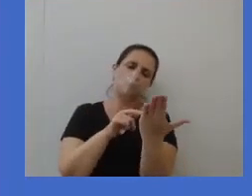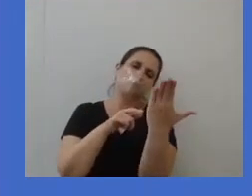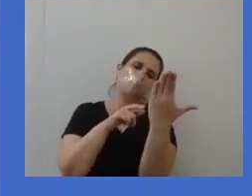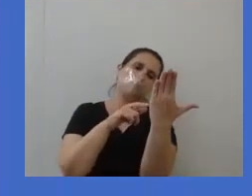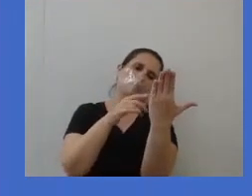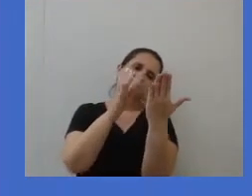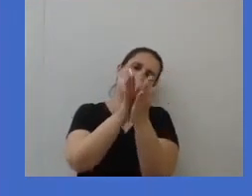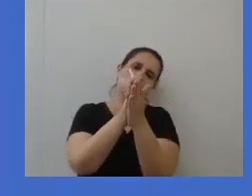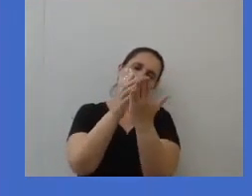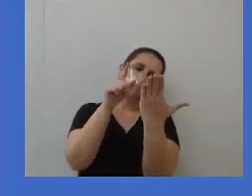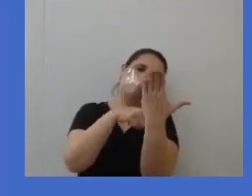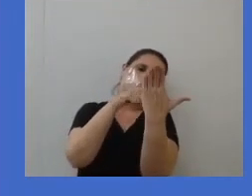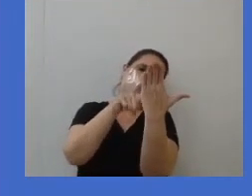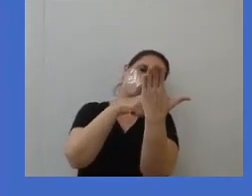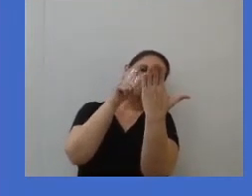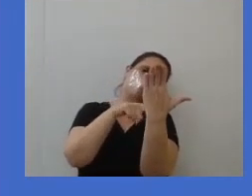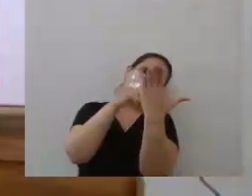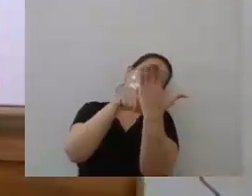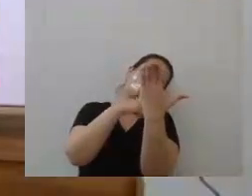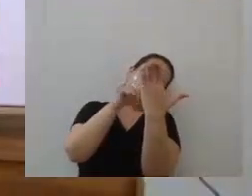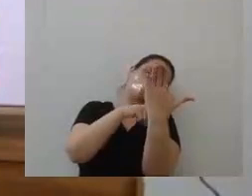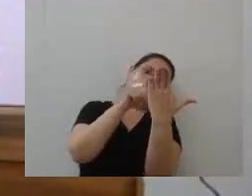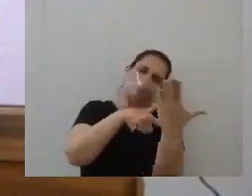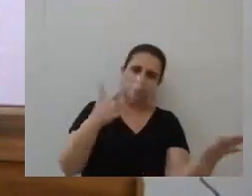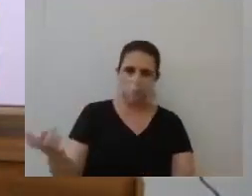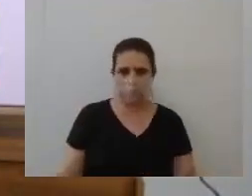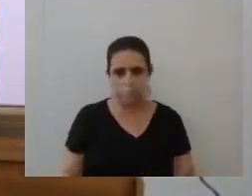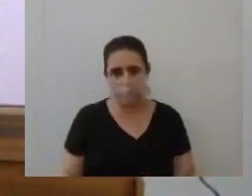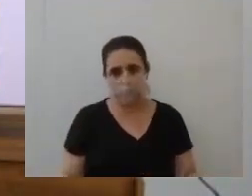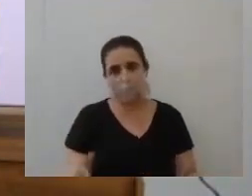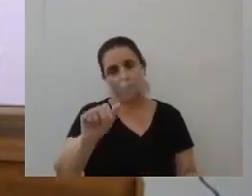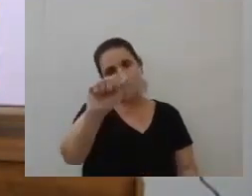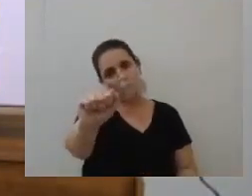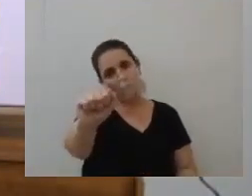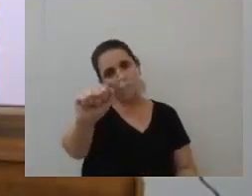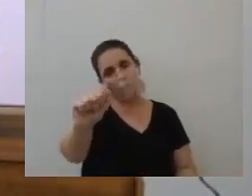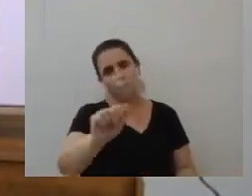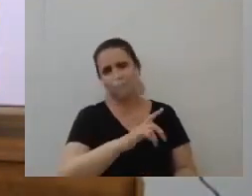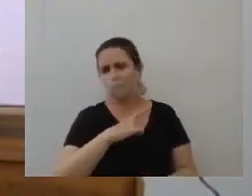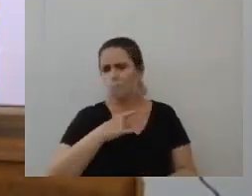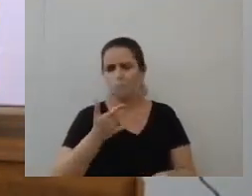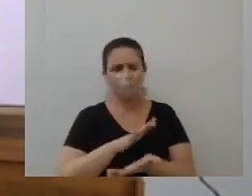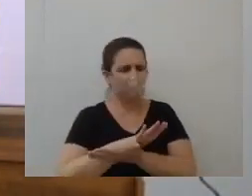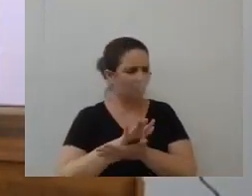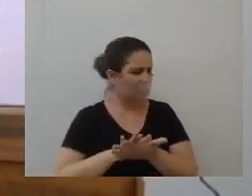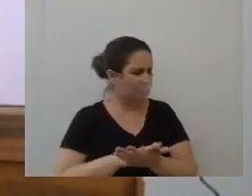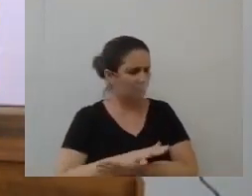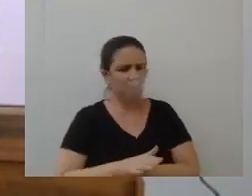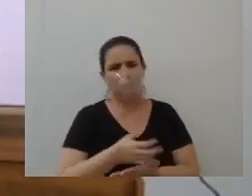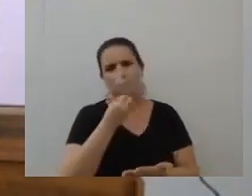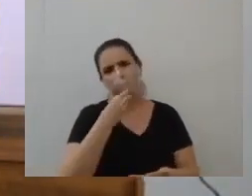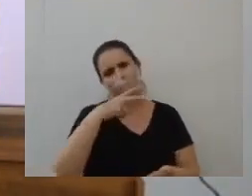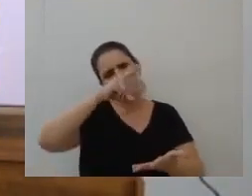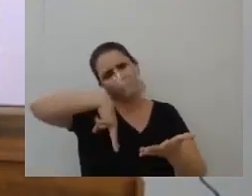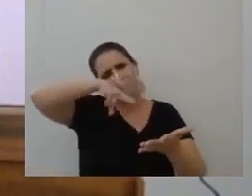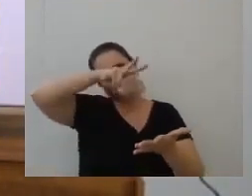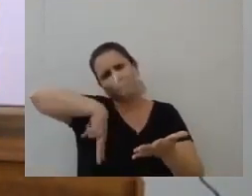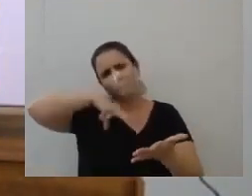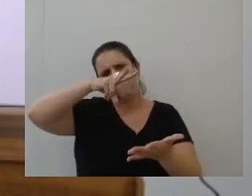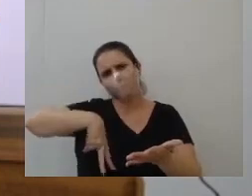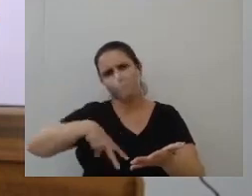seu tablet. Minha gente, na letra A não existe nenhum benefício da